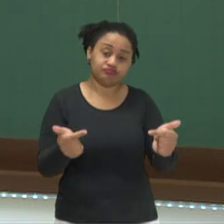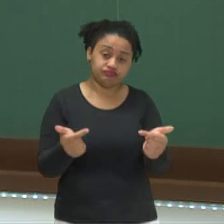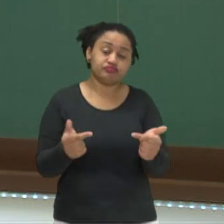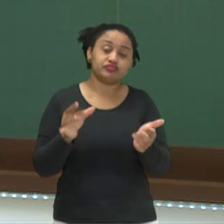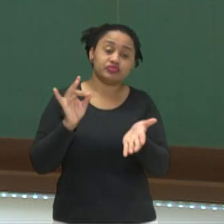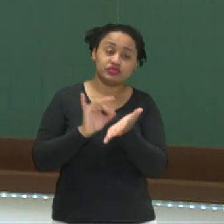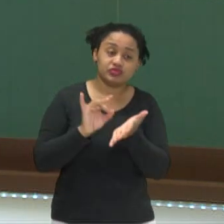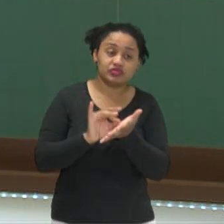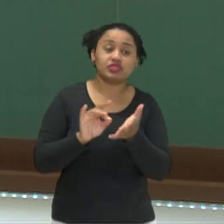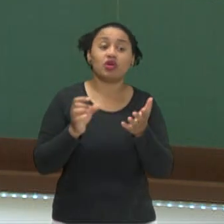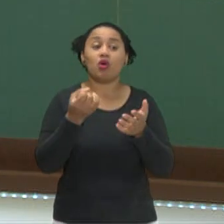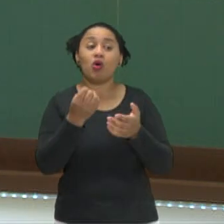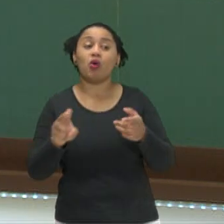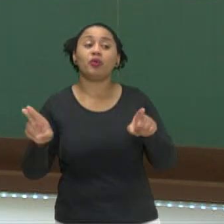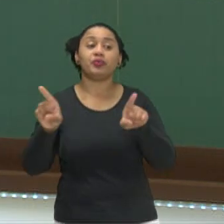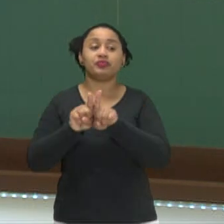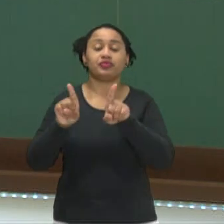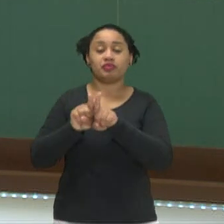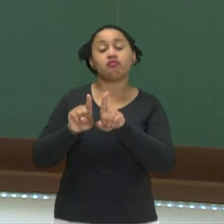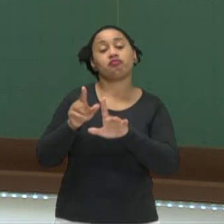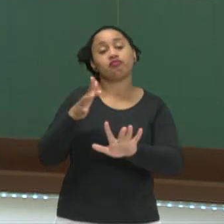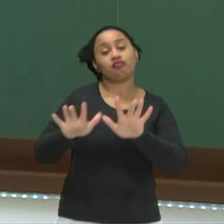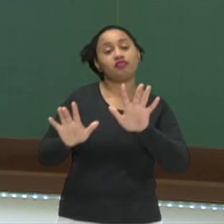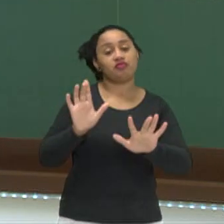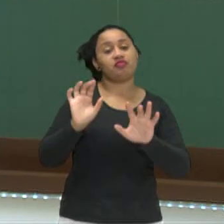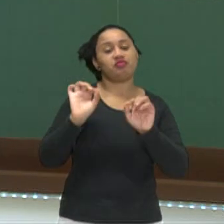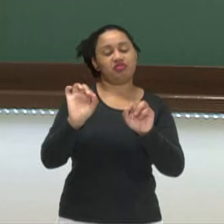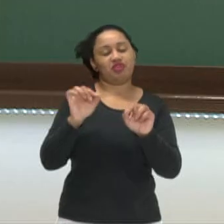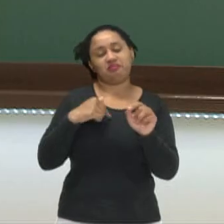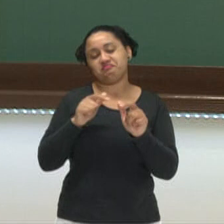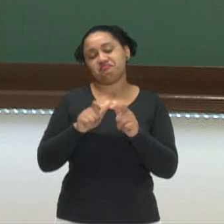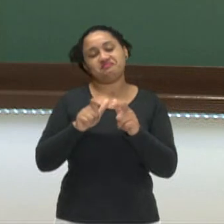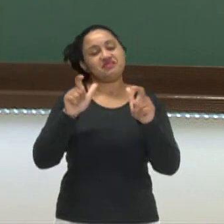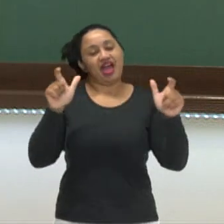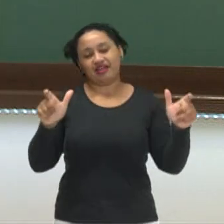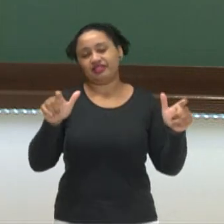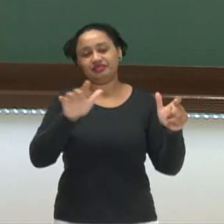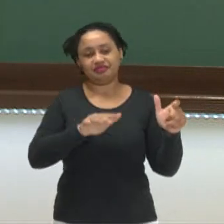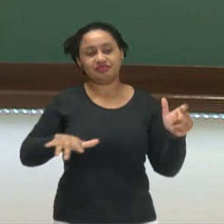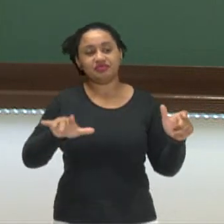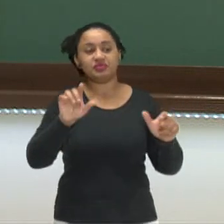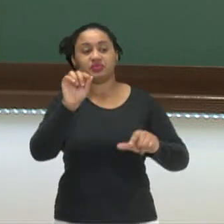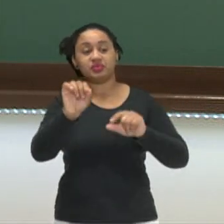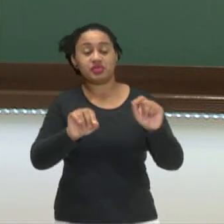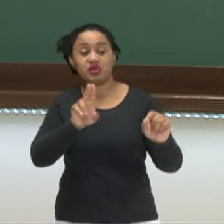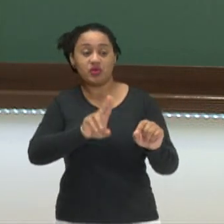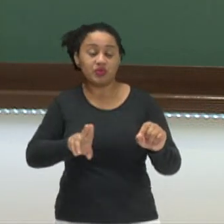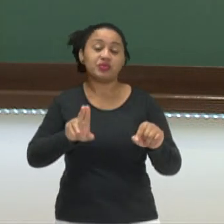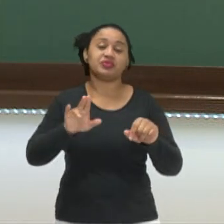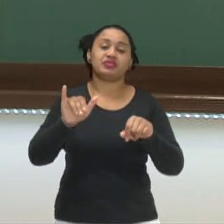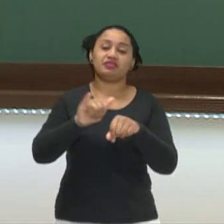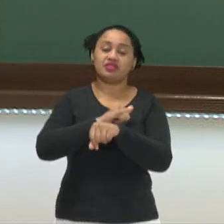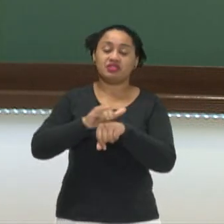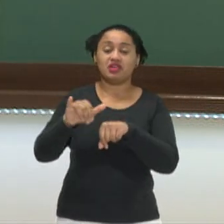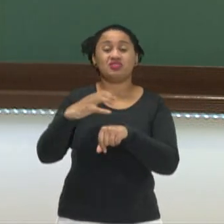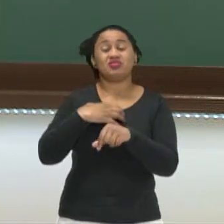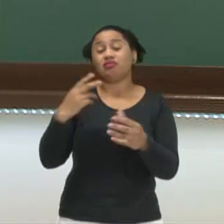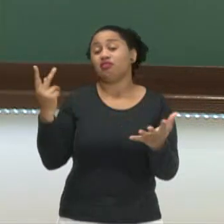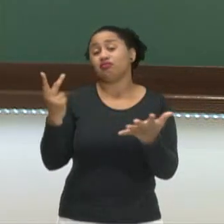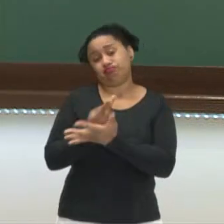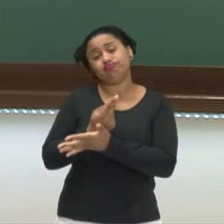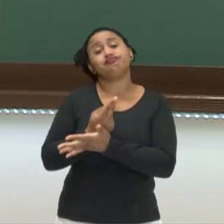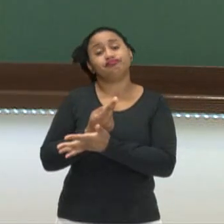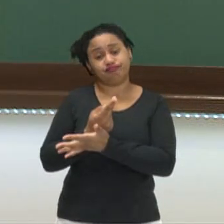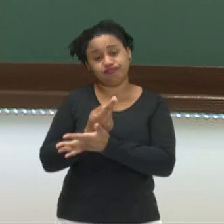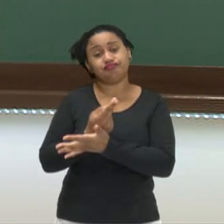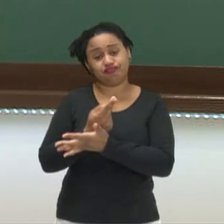funciona, ou muitas vezes, e isso é na grande maioria dos casos, usam o método de forma errônea, de